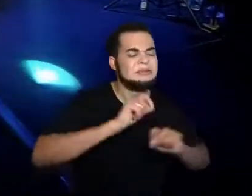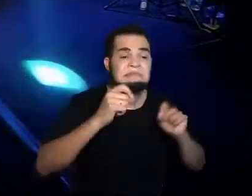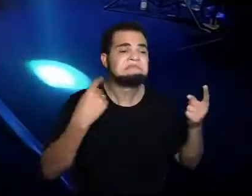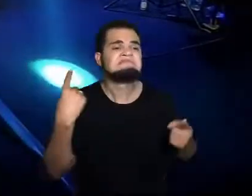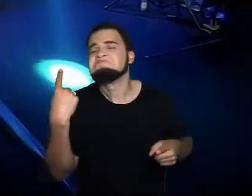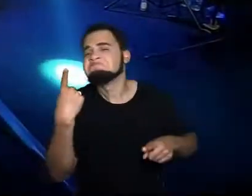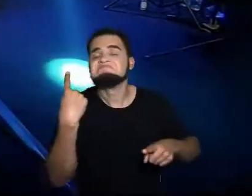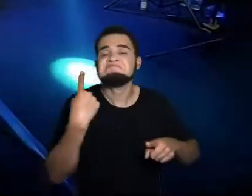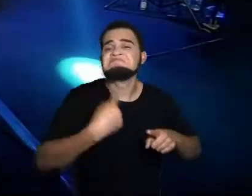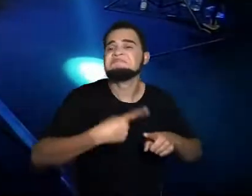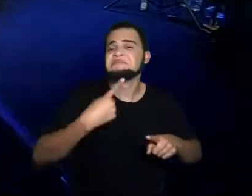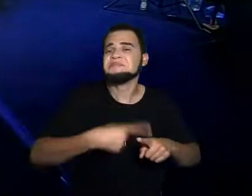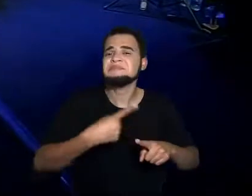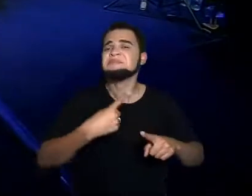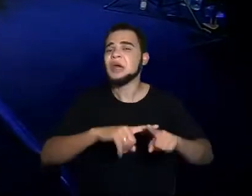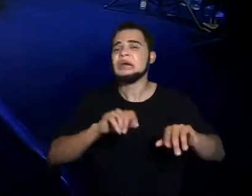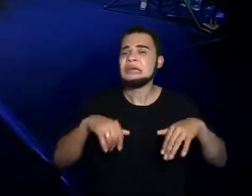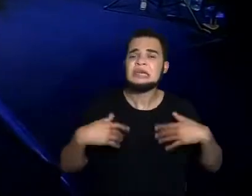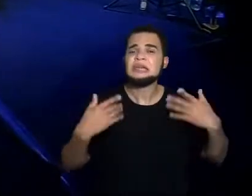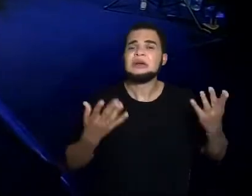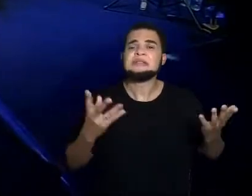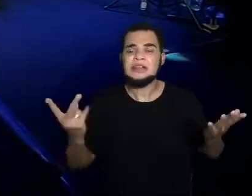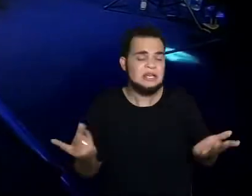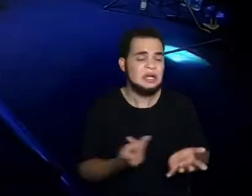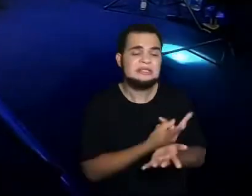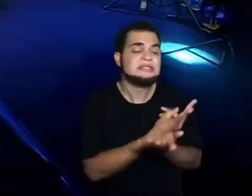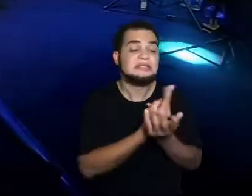Por que, por qual será? O sapo